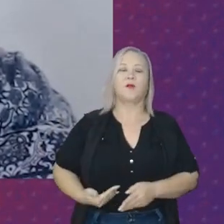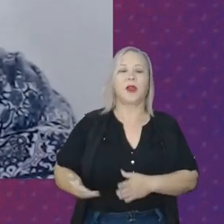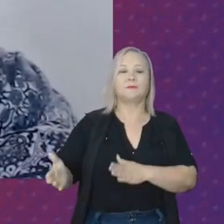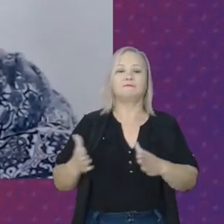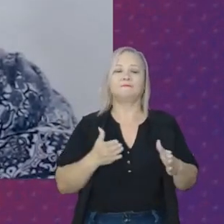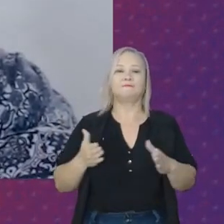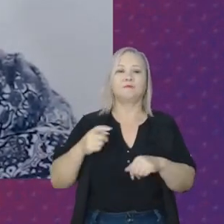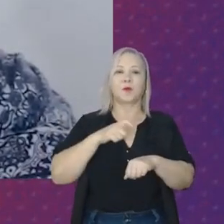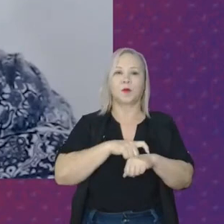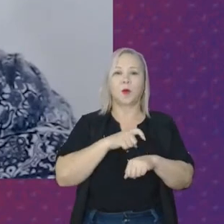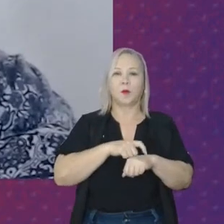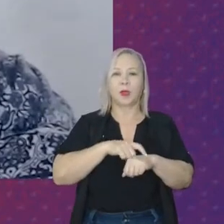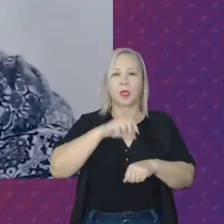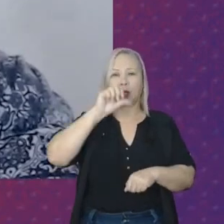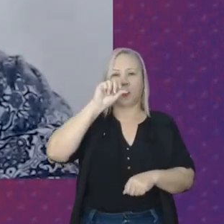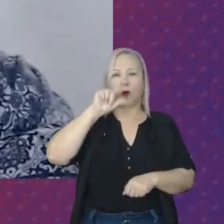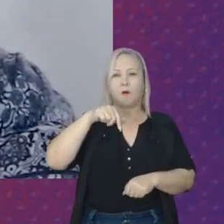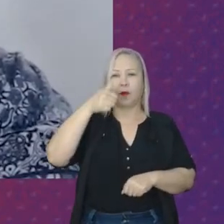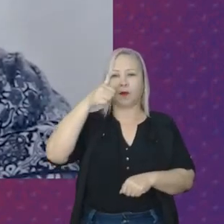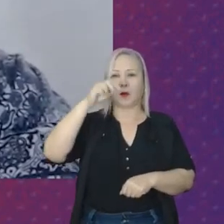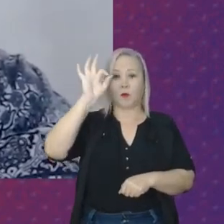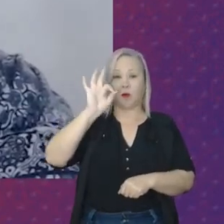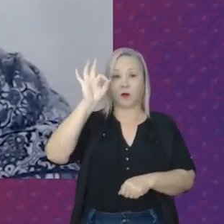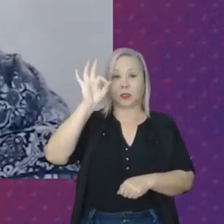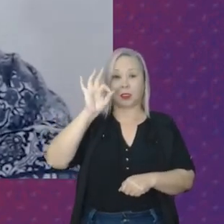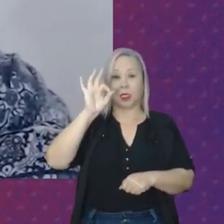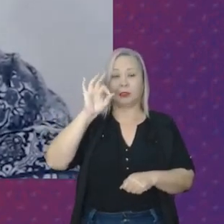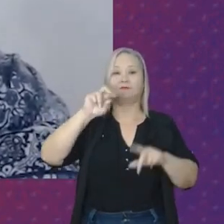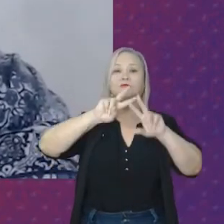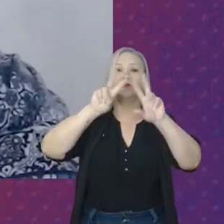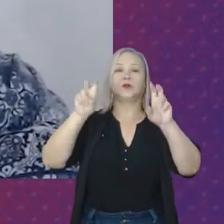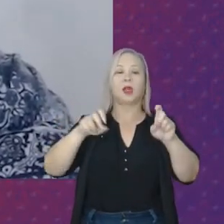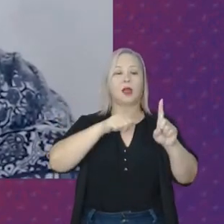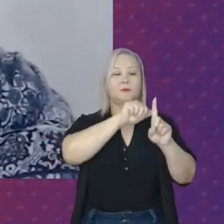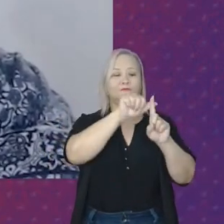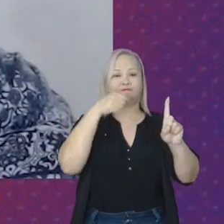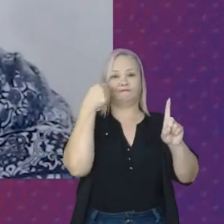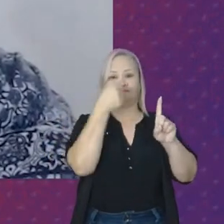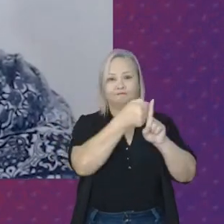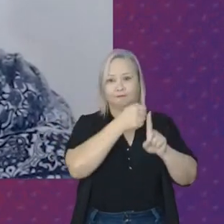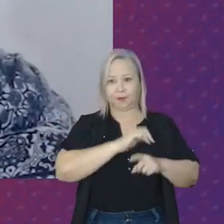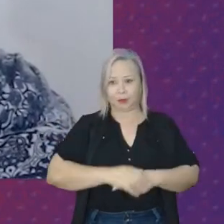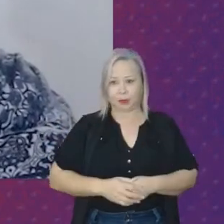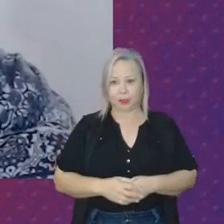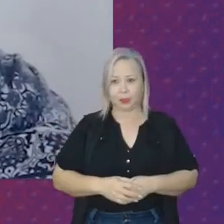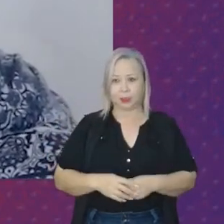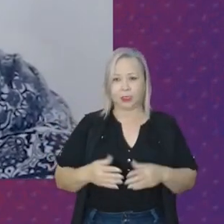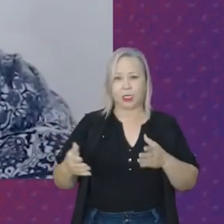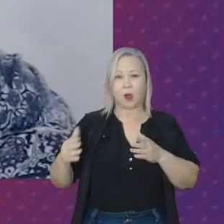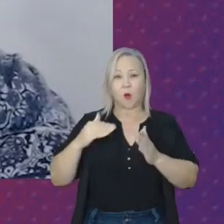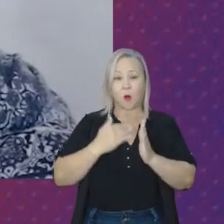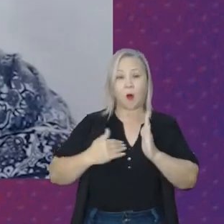aumento de 9,1% dos casos de feminicídio, um aumento de